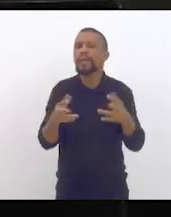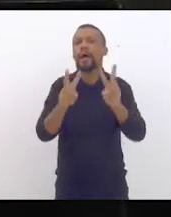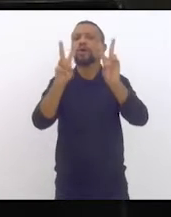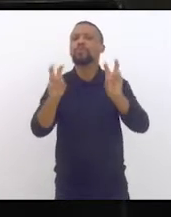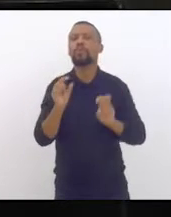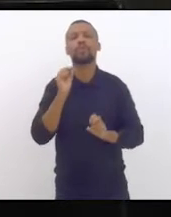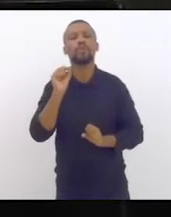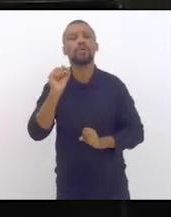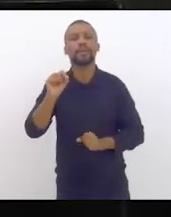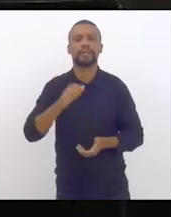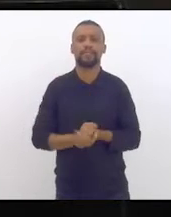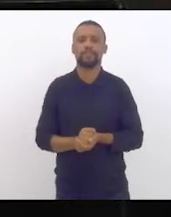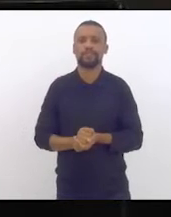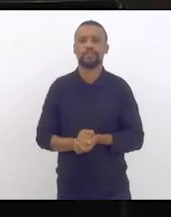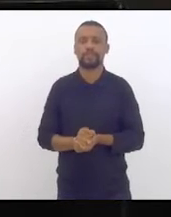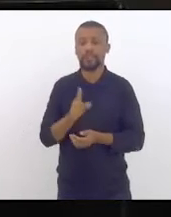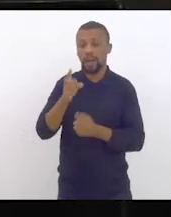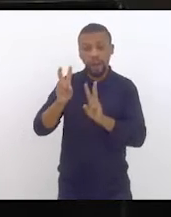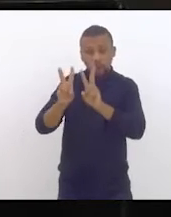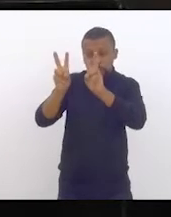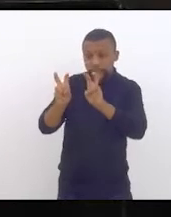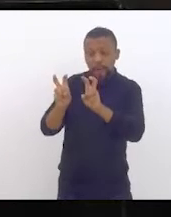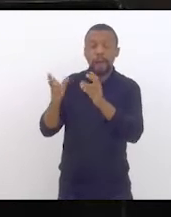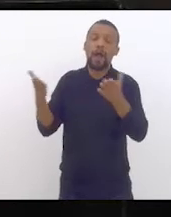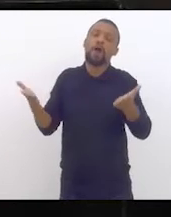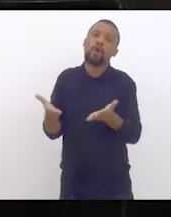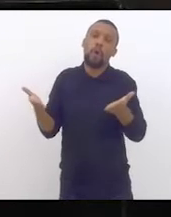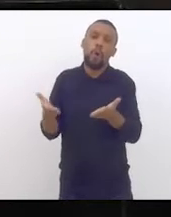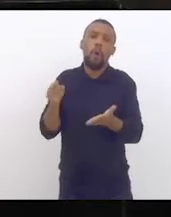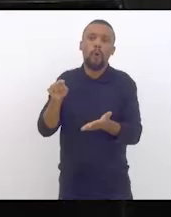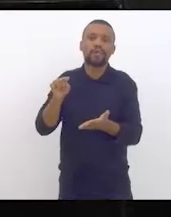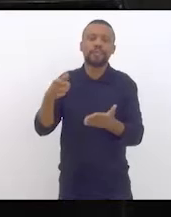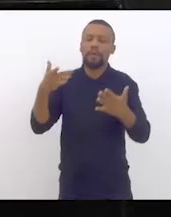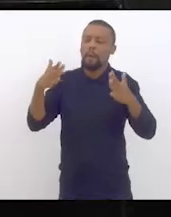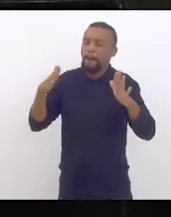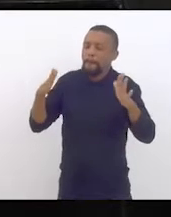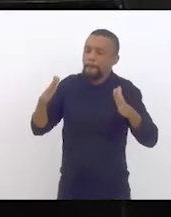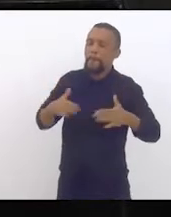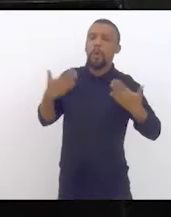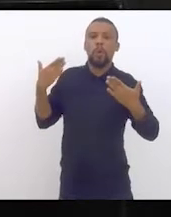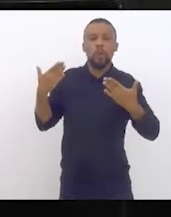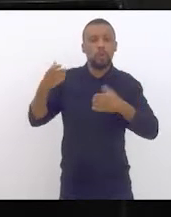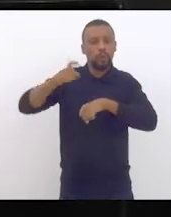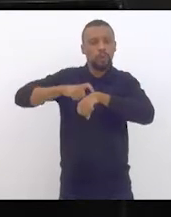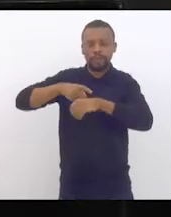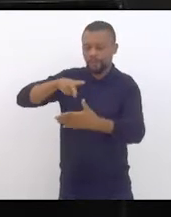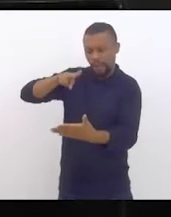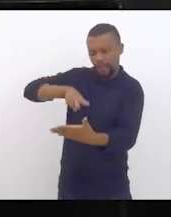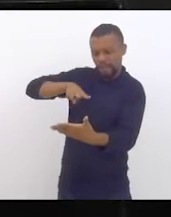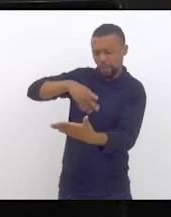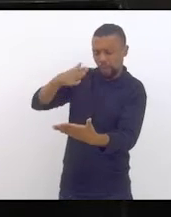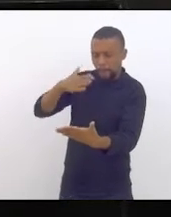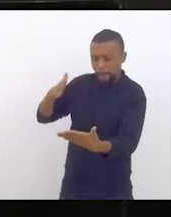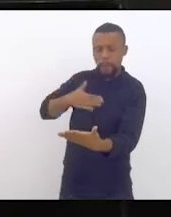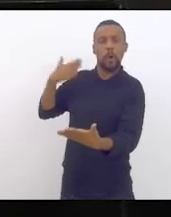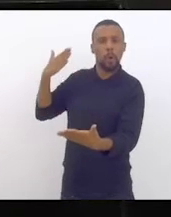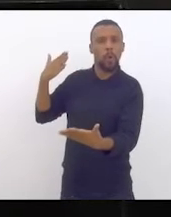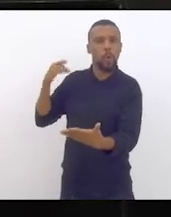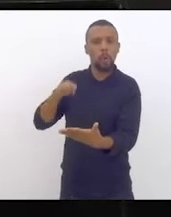falando sobre um tema que hoje me surpreendi na leitura e